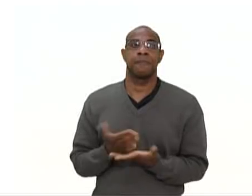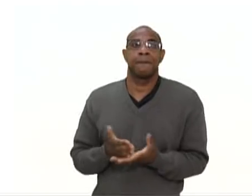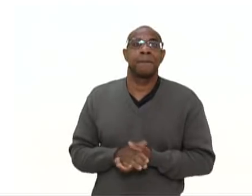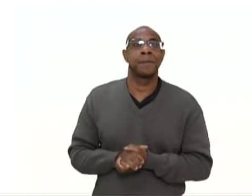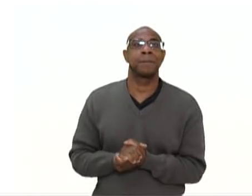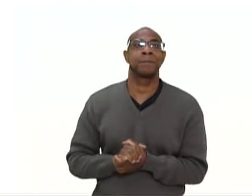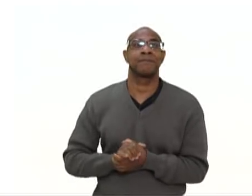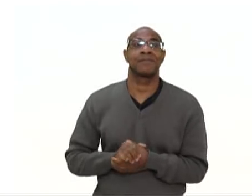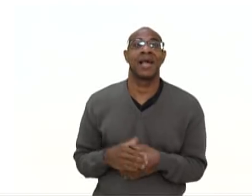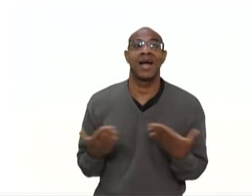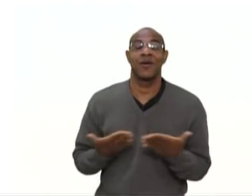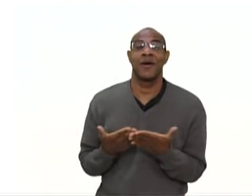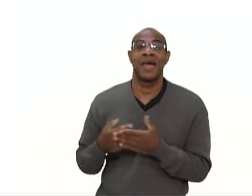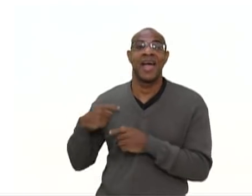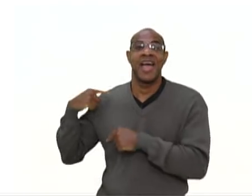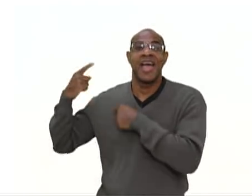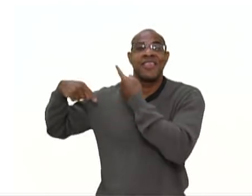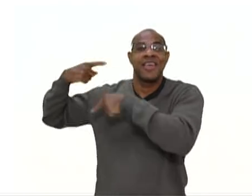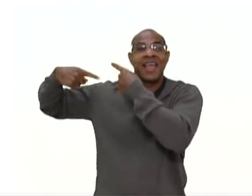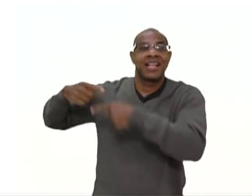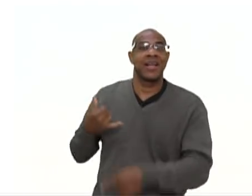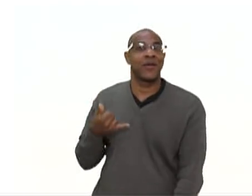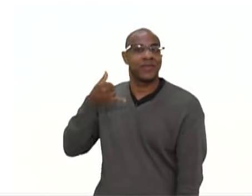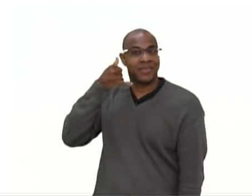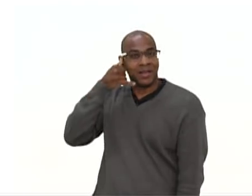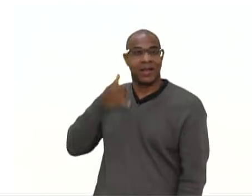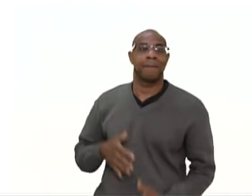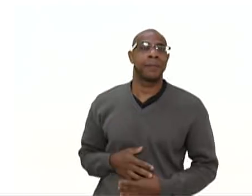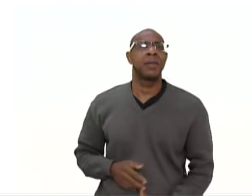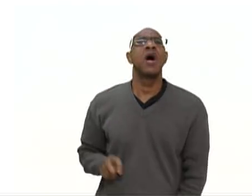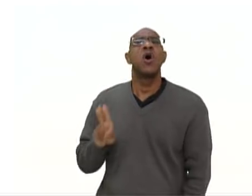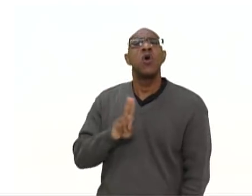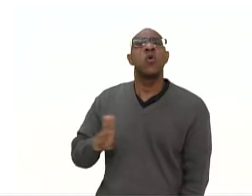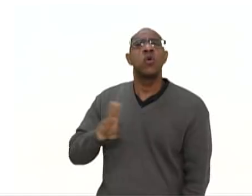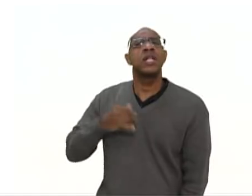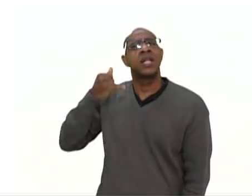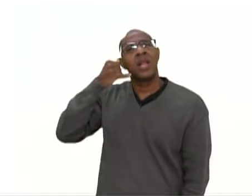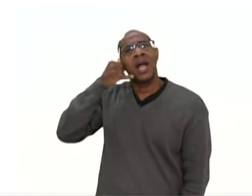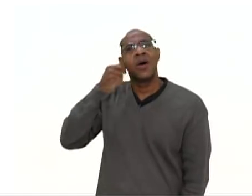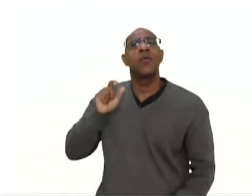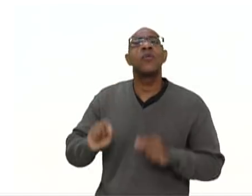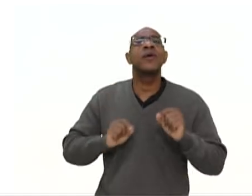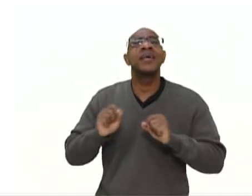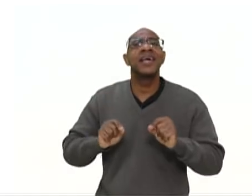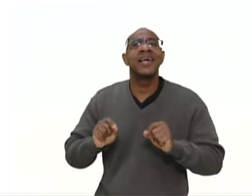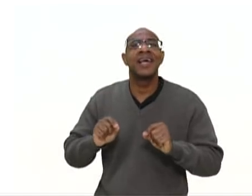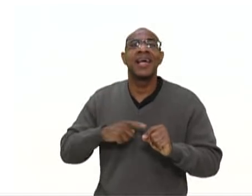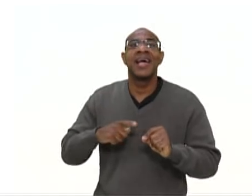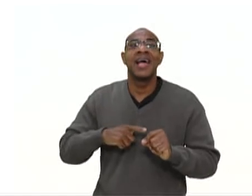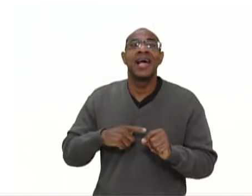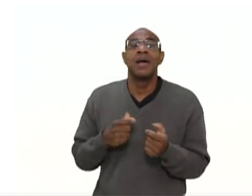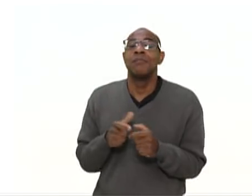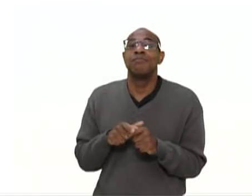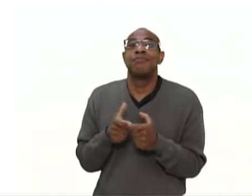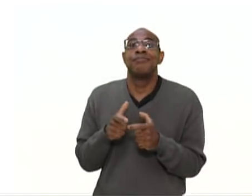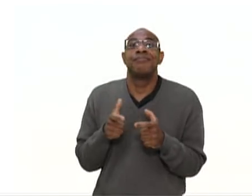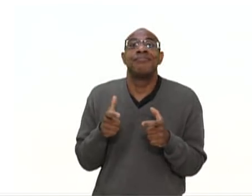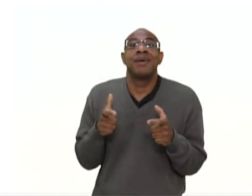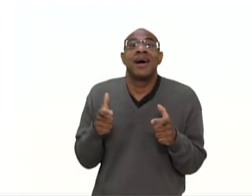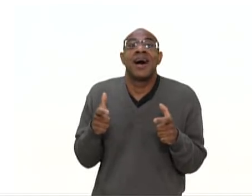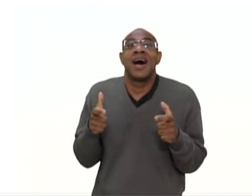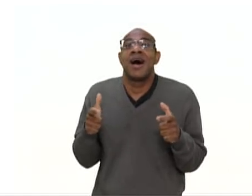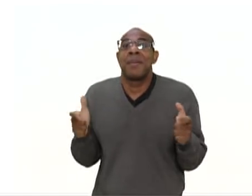Geração do celular. Vamos ler esse texto? O uso do celular é considerado atualmente o maior